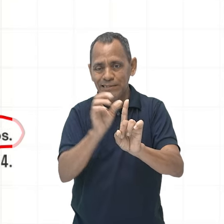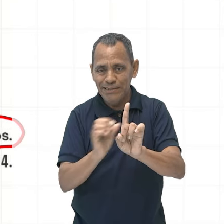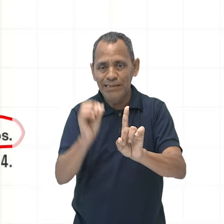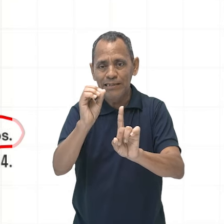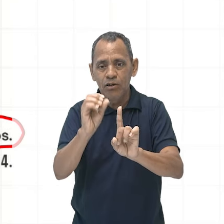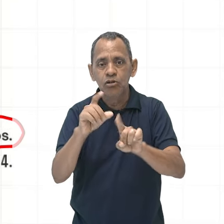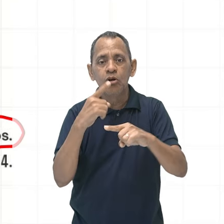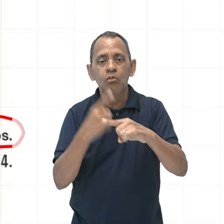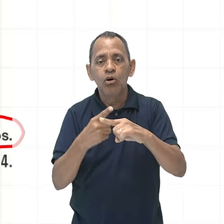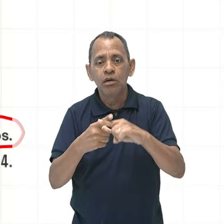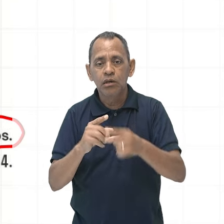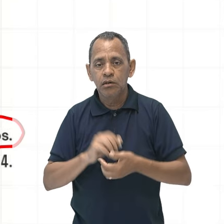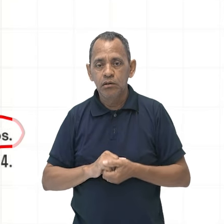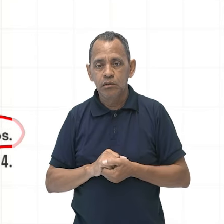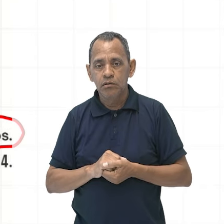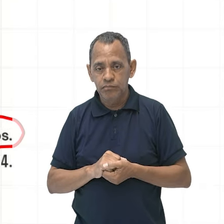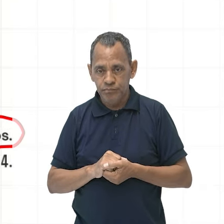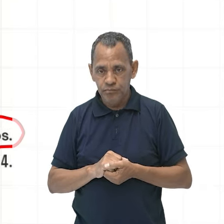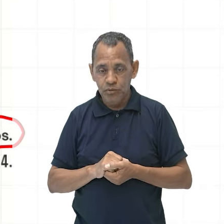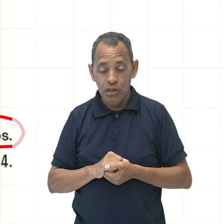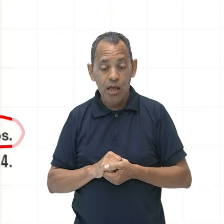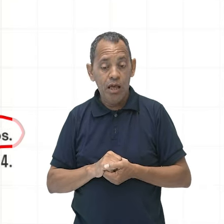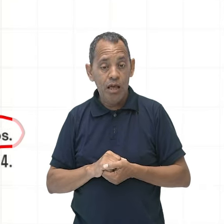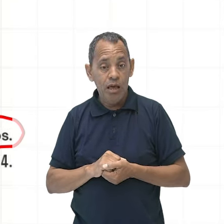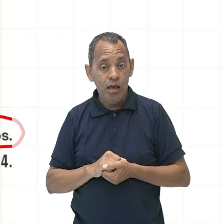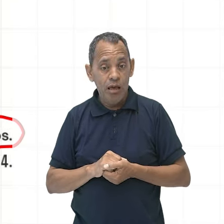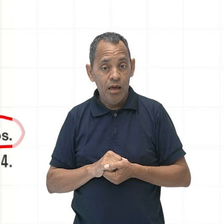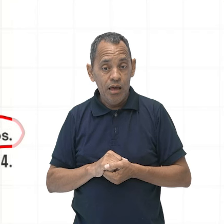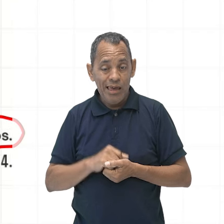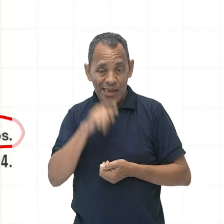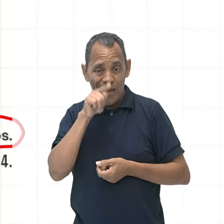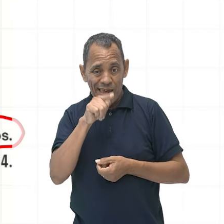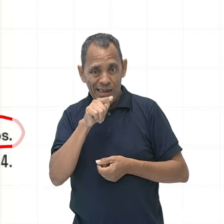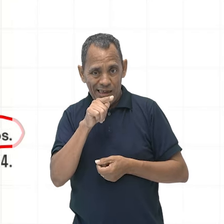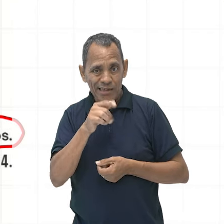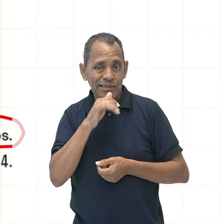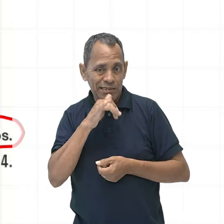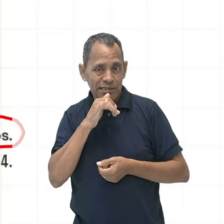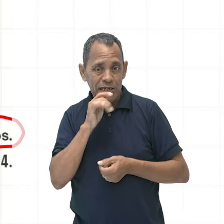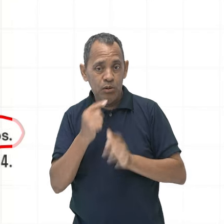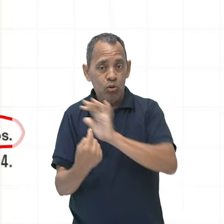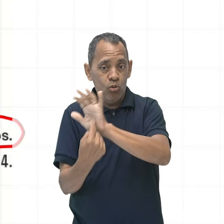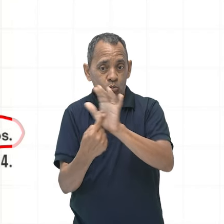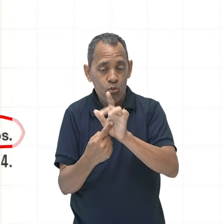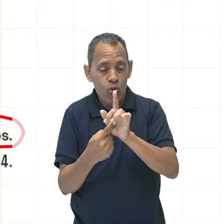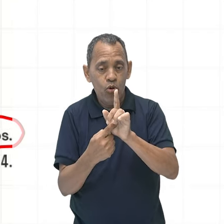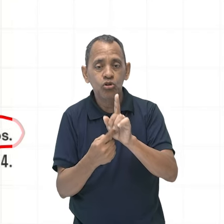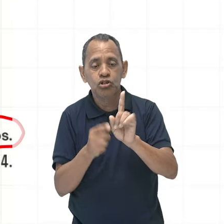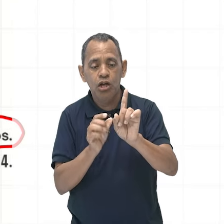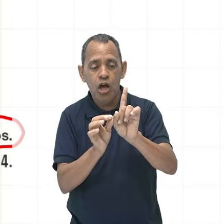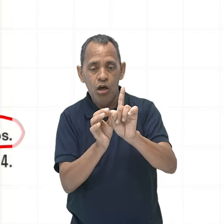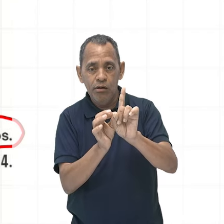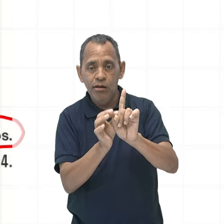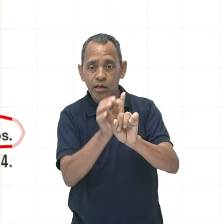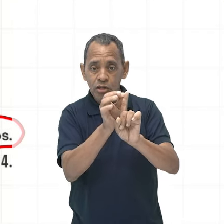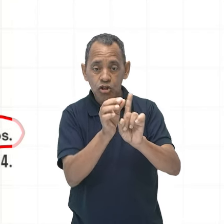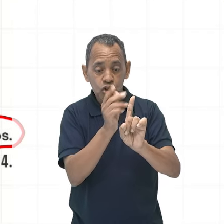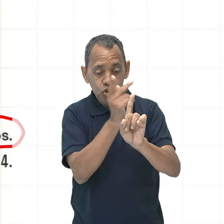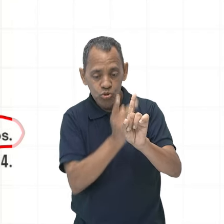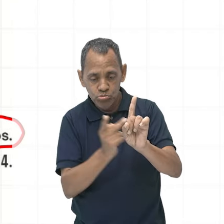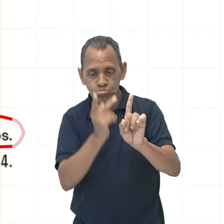que essa medida foi de 5 graus, porque está bem no meio aí entre 6 e 4 graus. Então, a gente pode